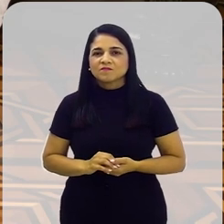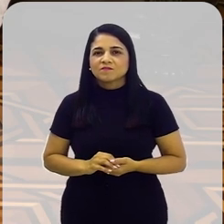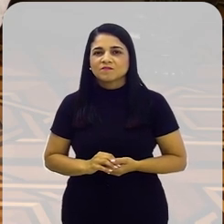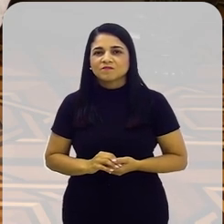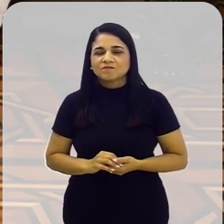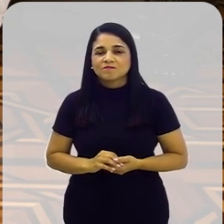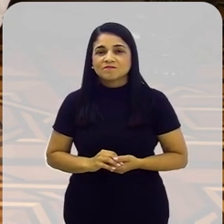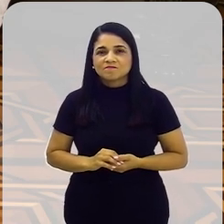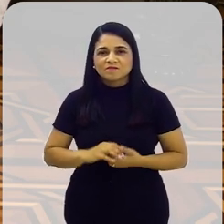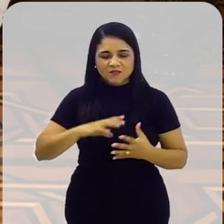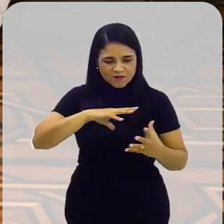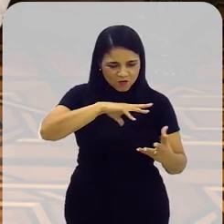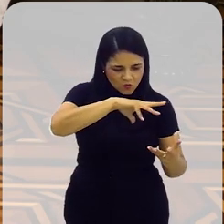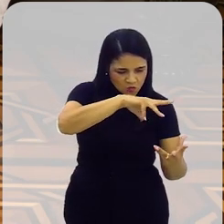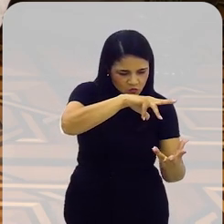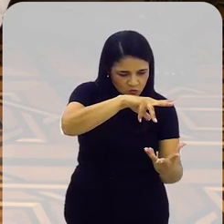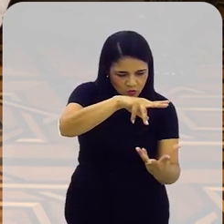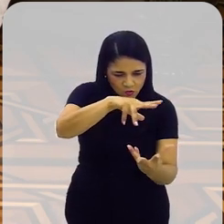No mundo